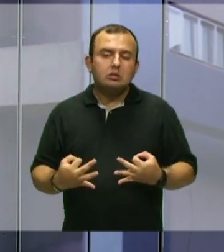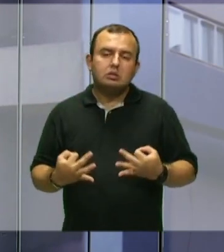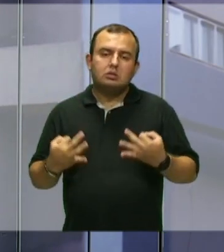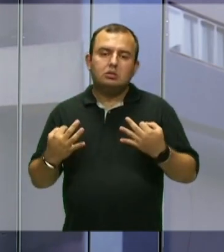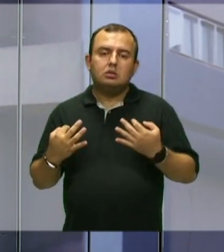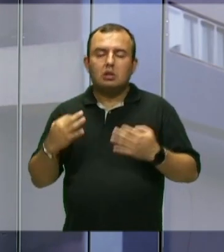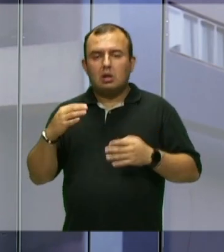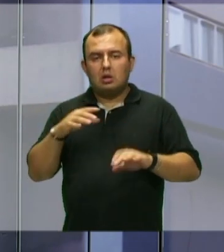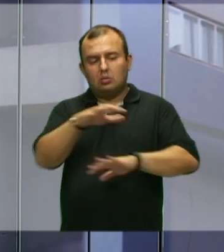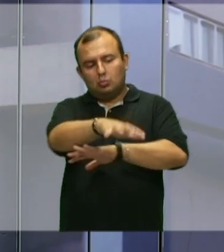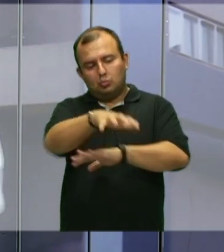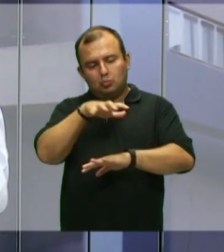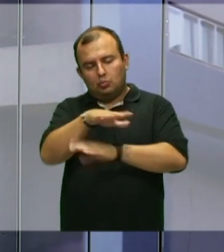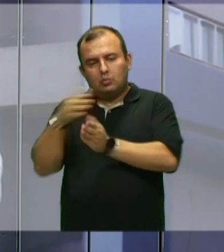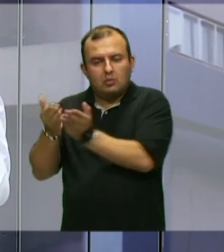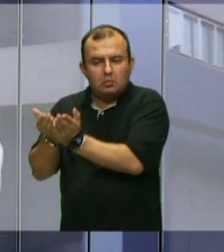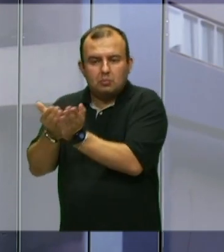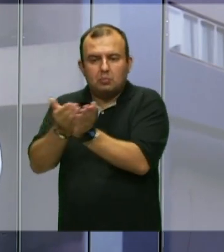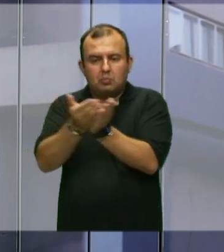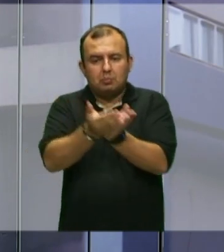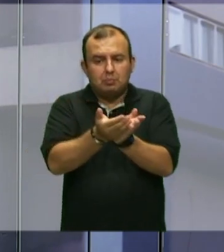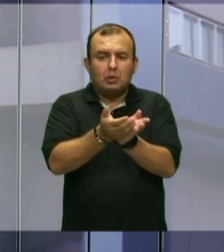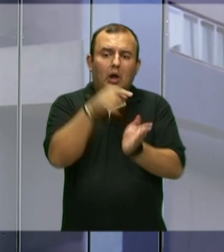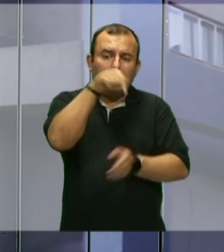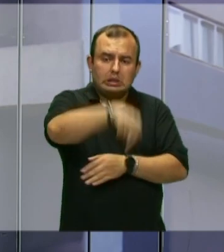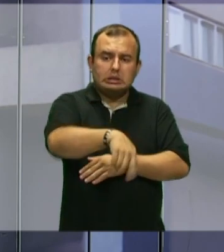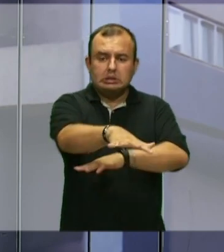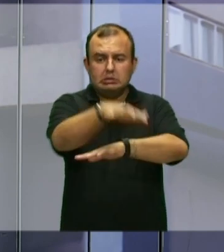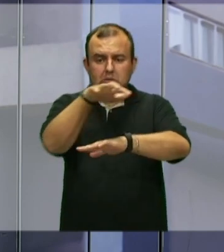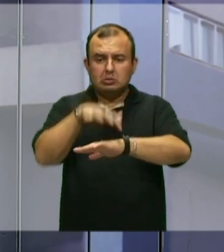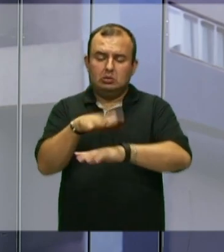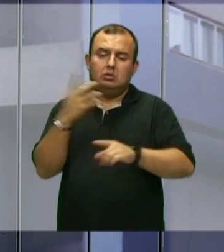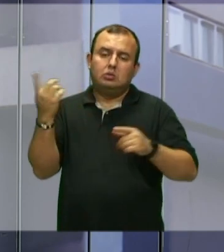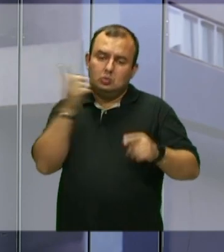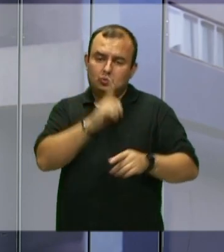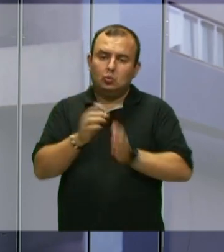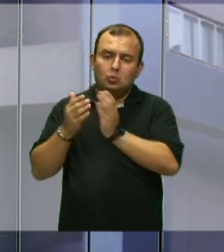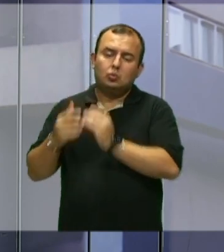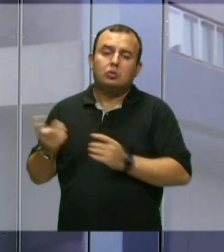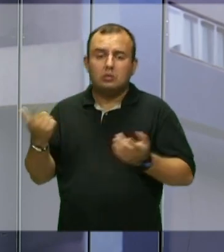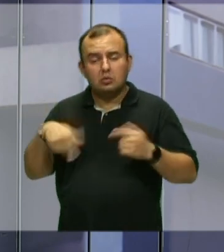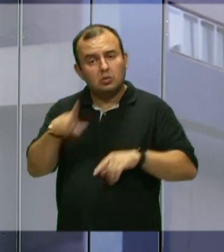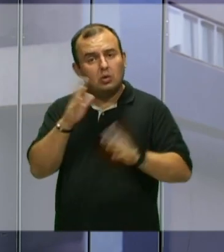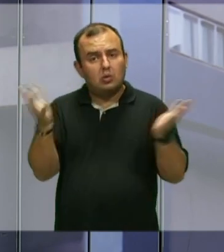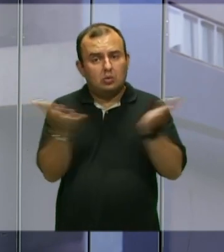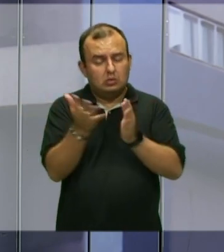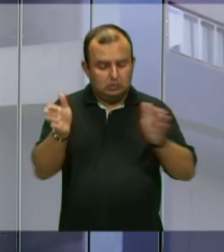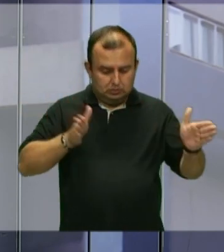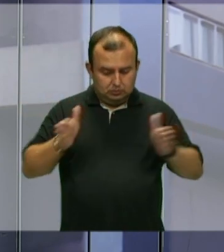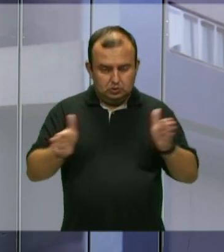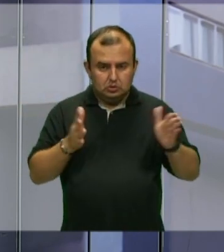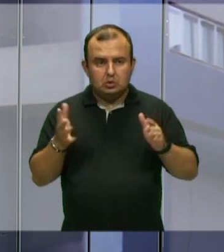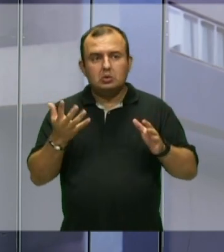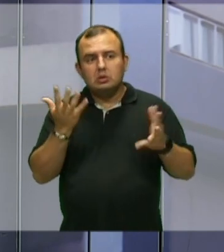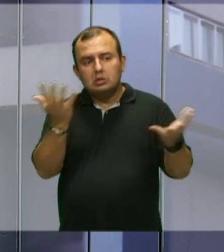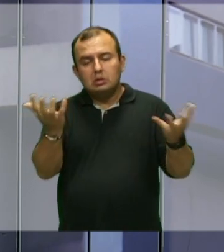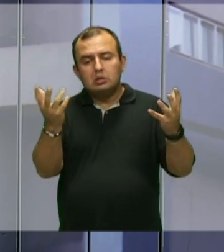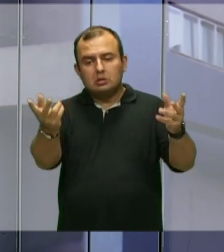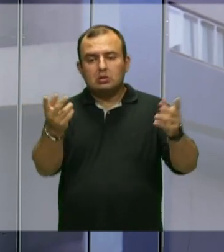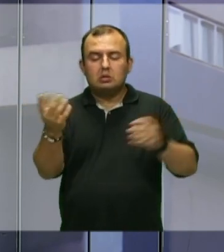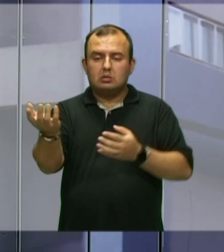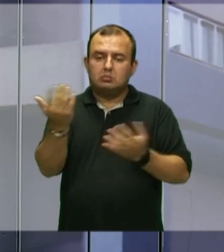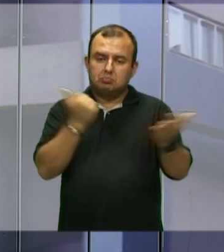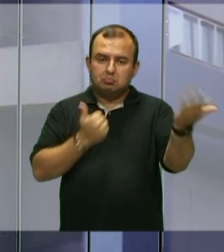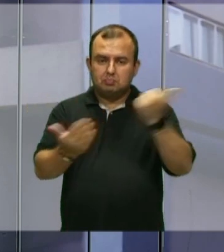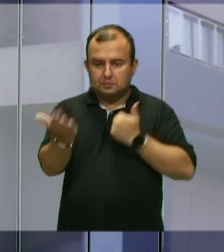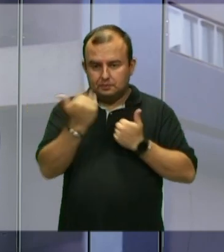linhas de navios para o Porto para que a gente possa ter essa movimentação. Então agora nós estamos nesse período de atrair as